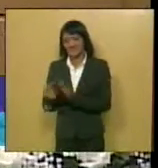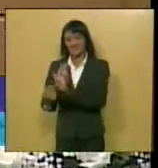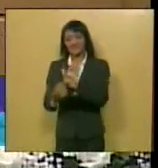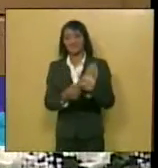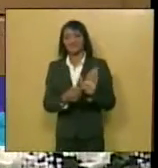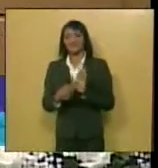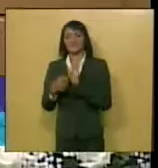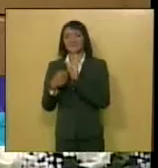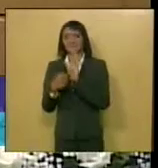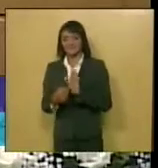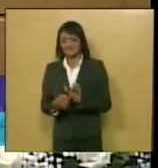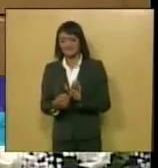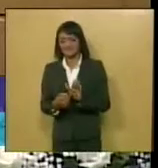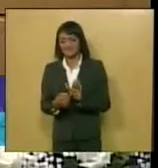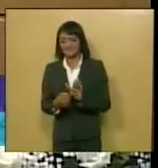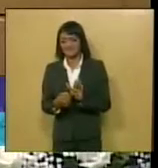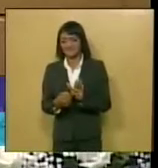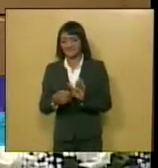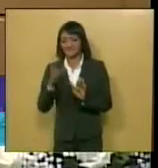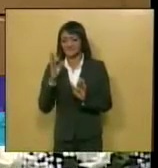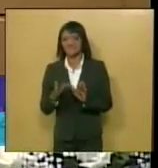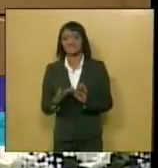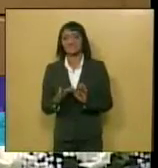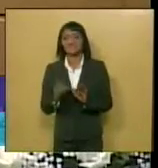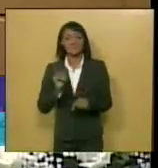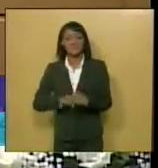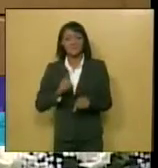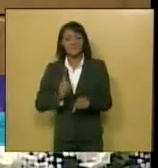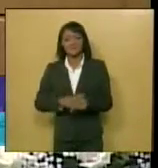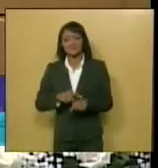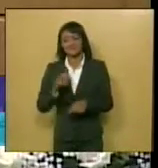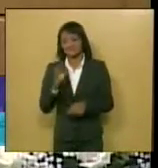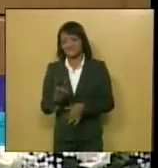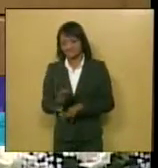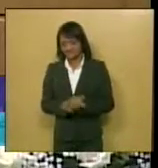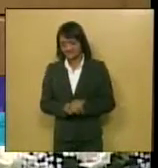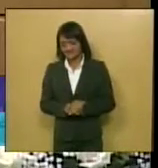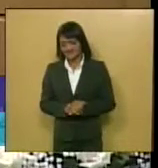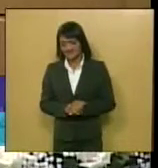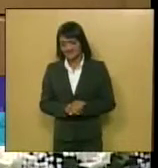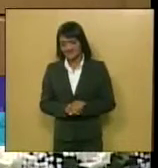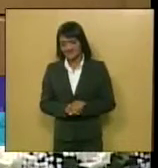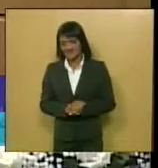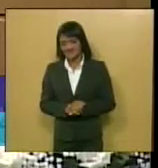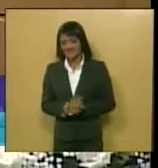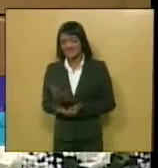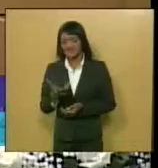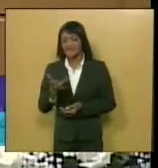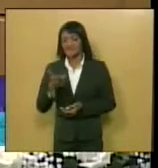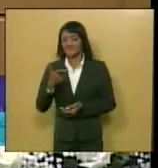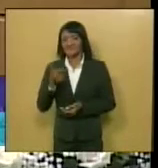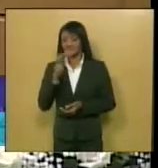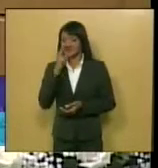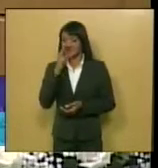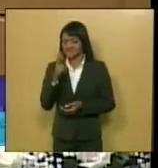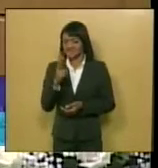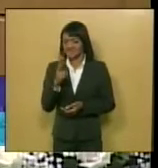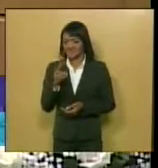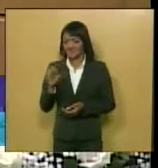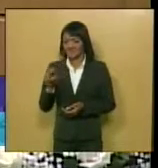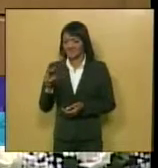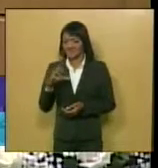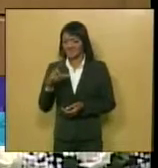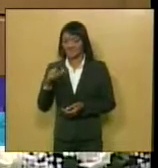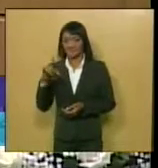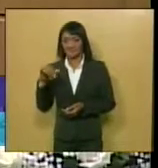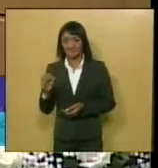demonstrando estar à frente do seu tempo. A forma arrojada como Euclides